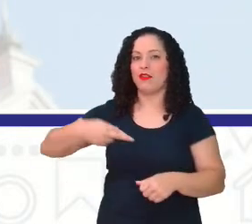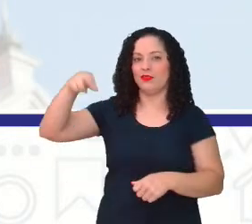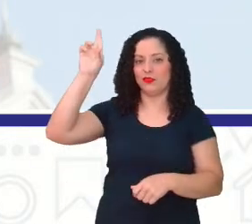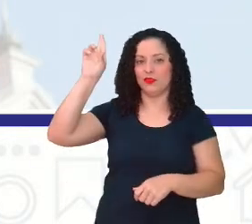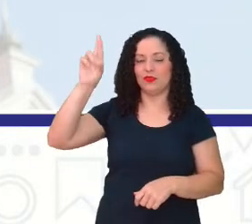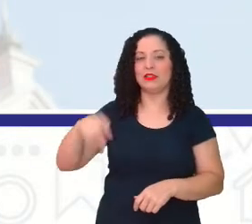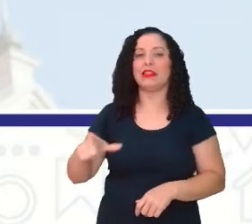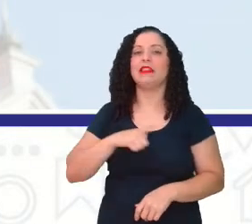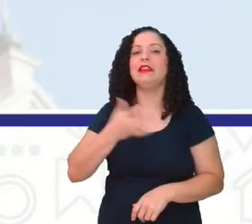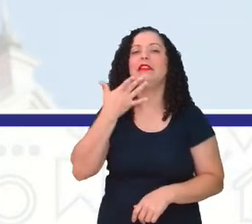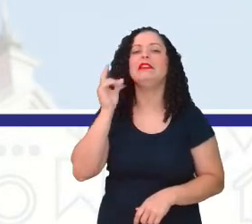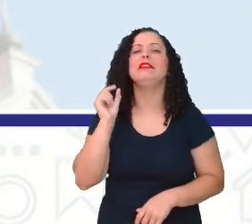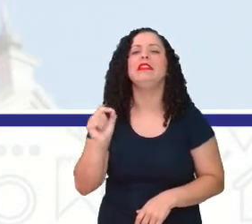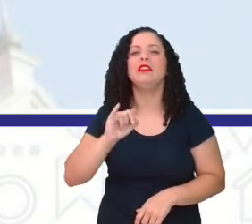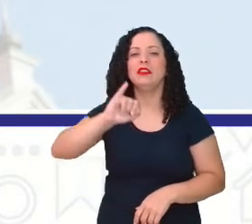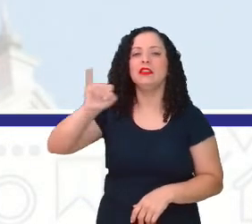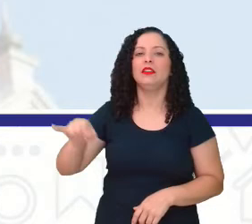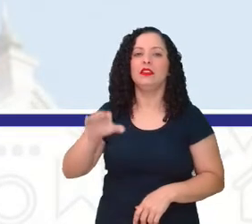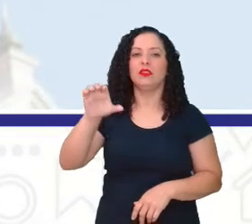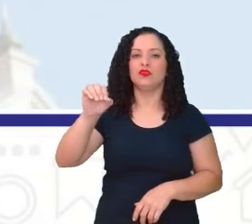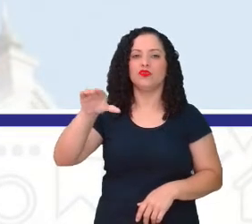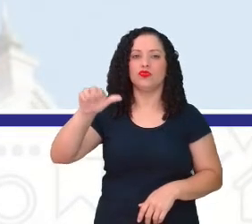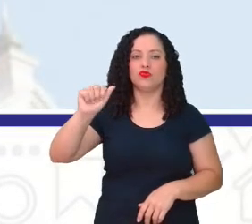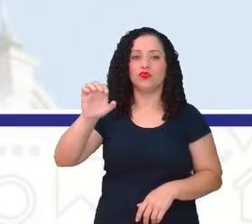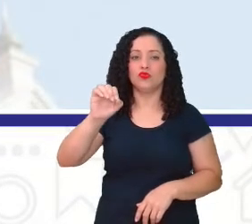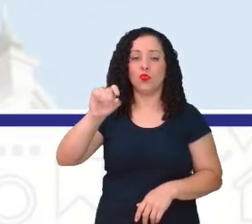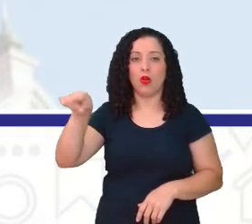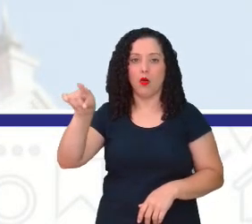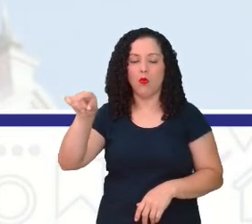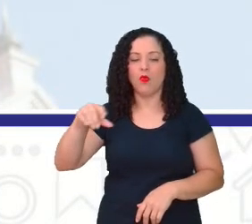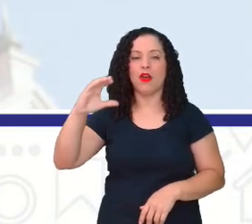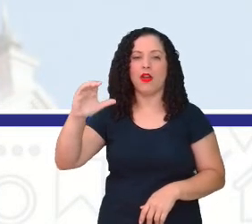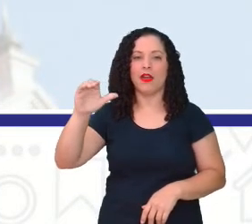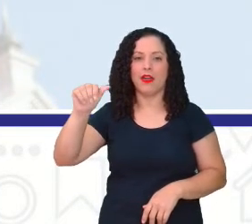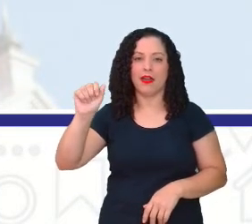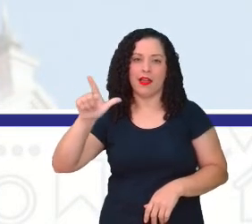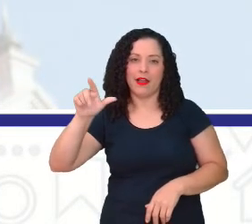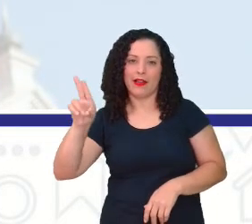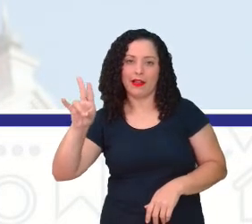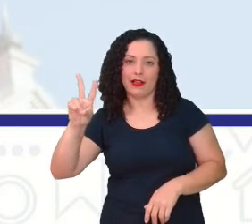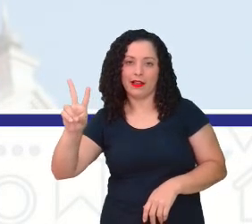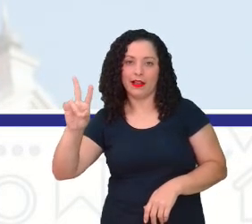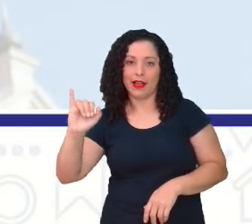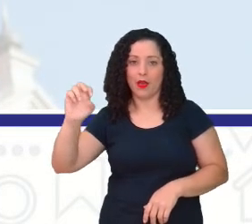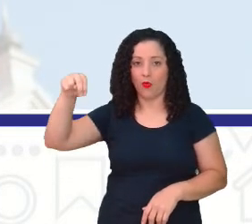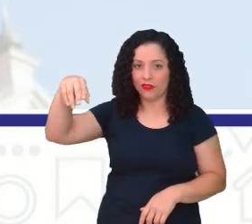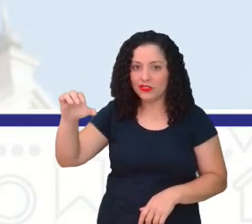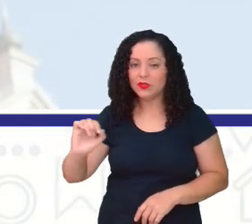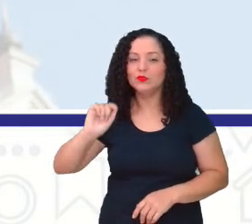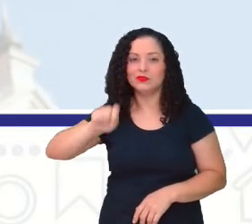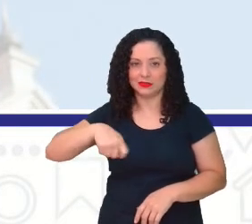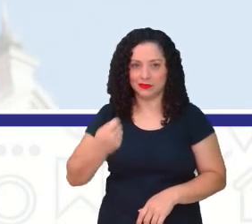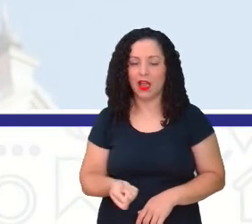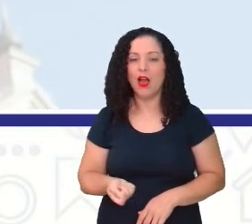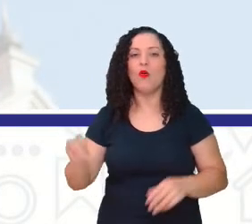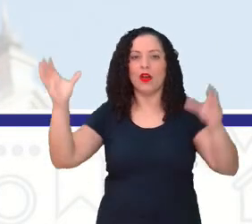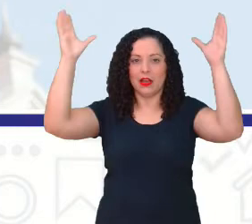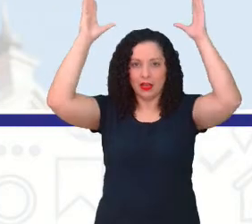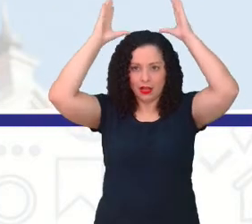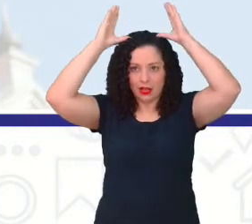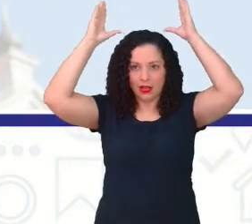João Calvino, né, dando origem ao pensamento calvinista. A gente tem aí um dos precursores, né, da